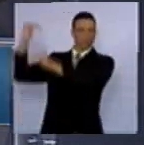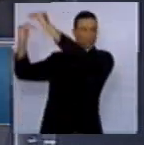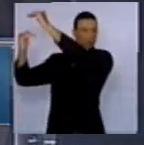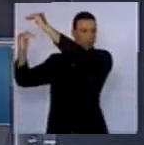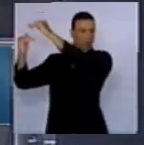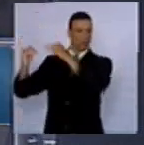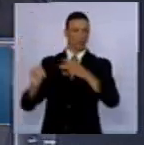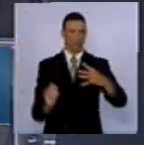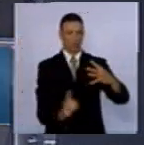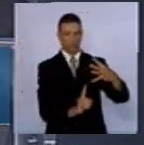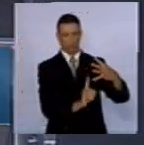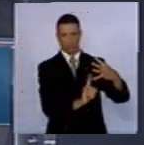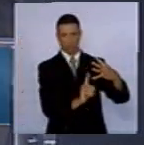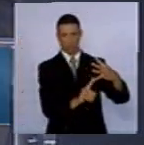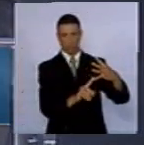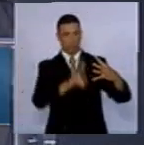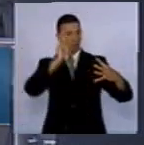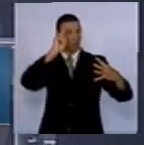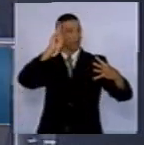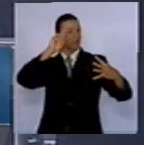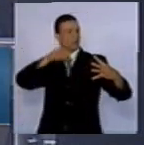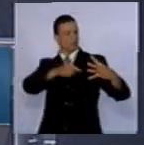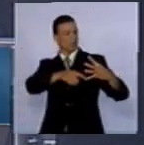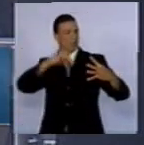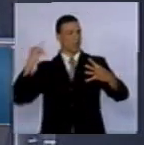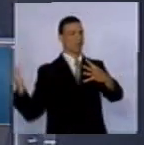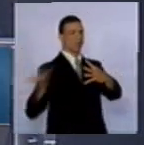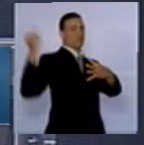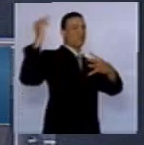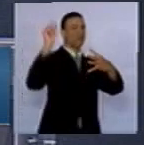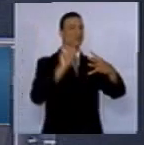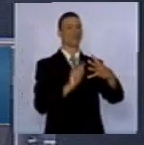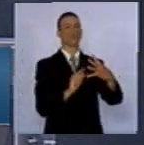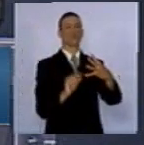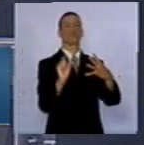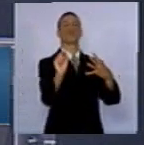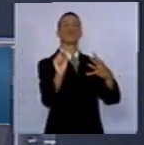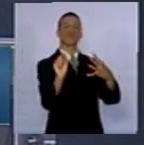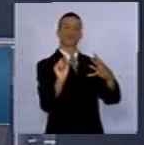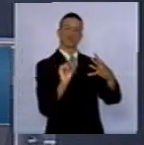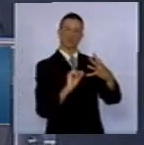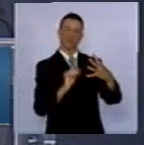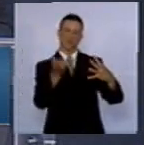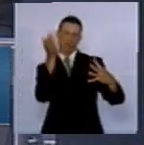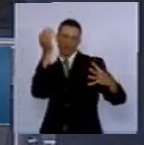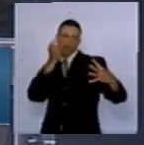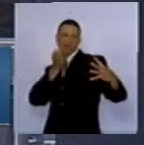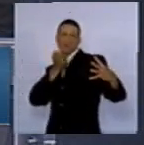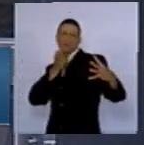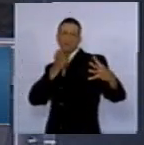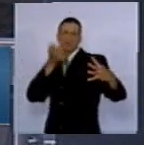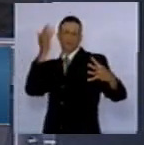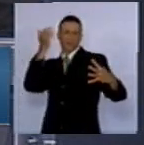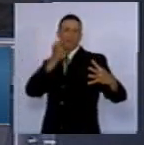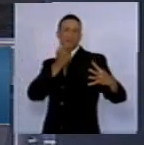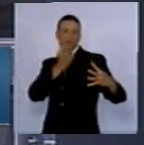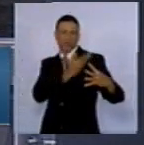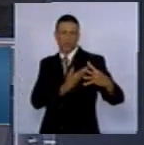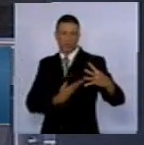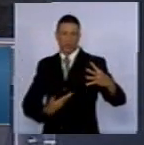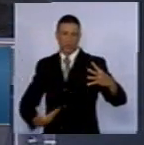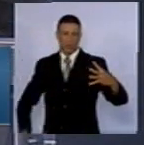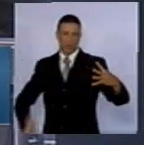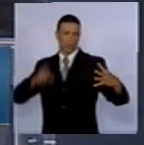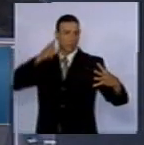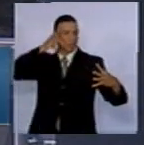inclusive lembro que em tempos recentes nos últimos anos o governo tem adotado